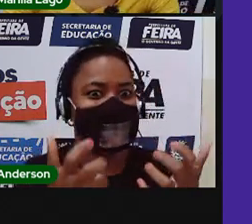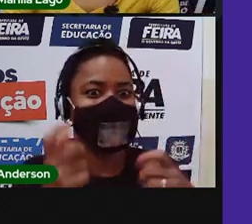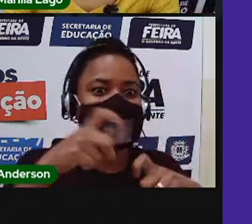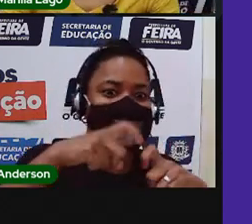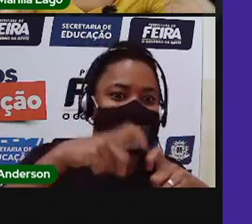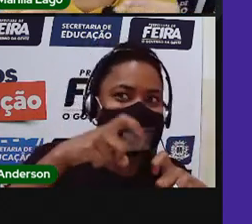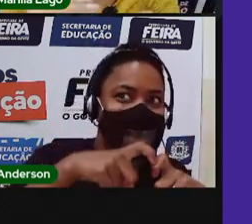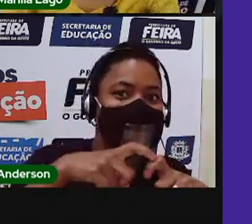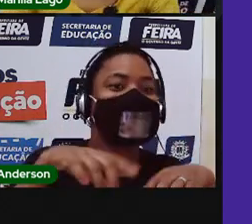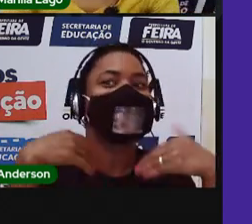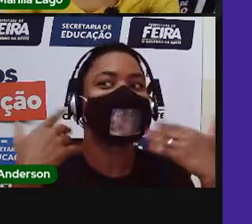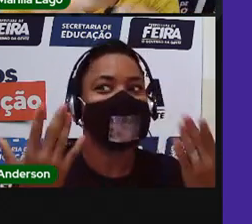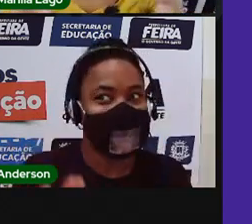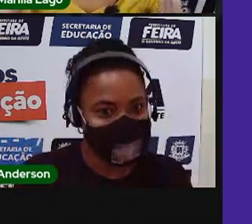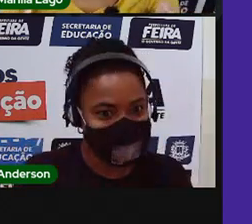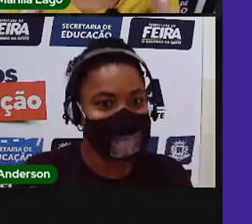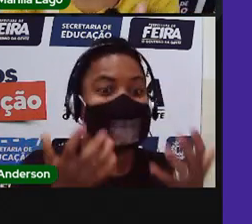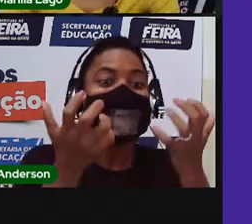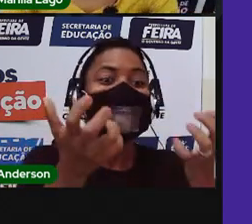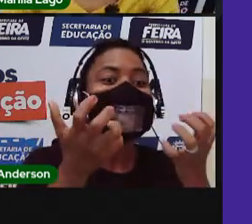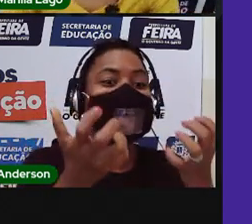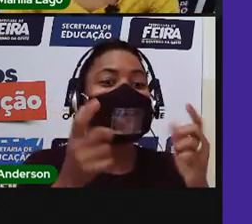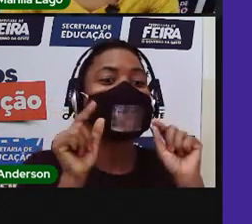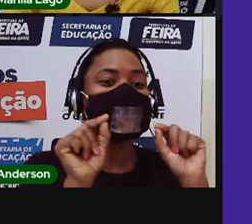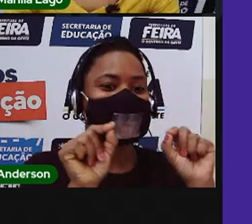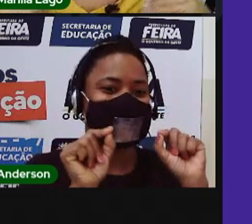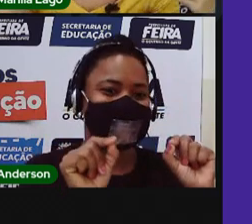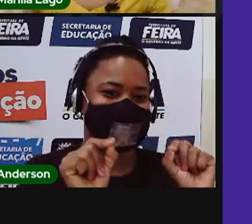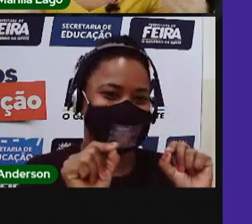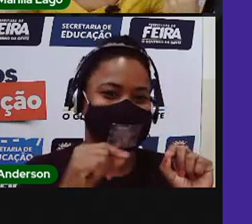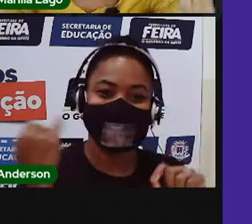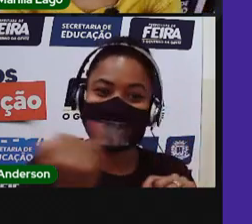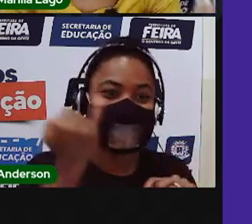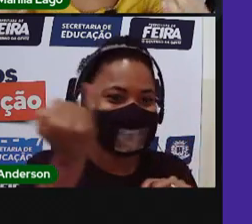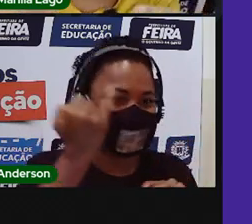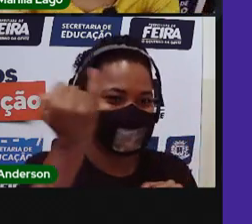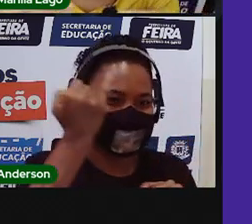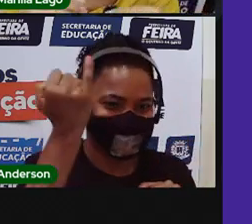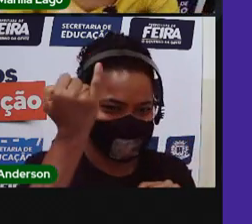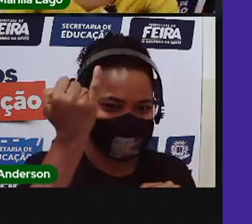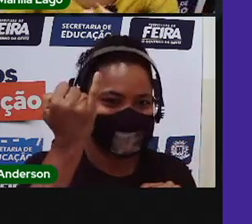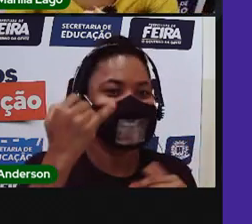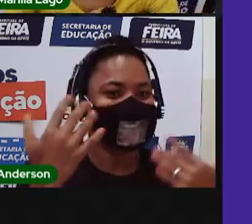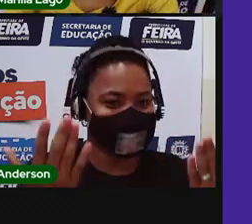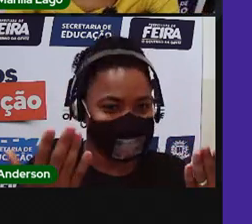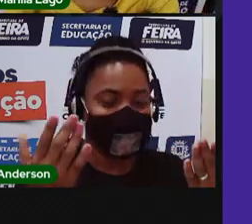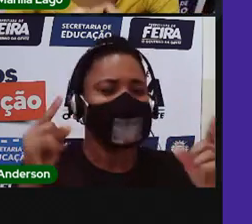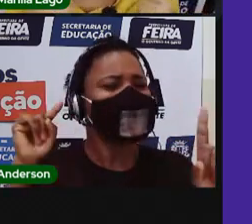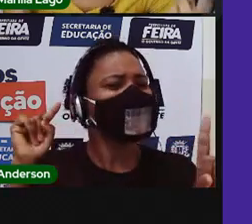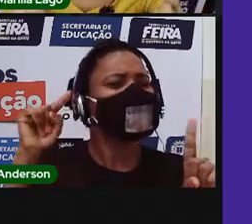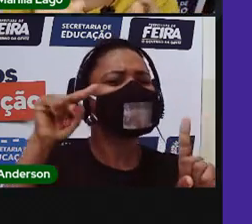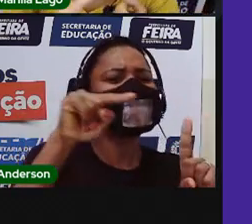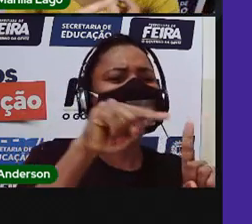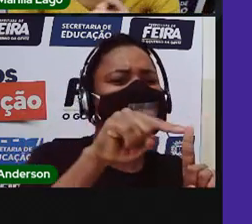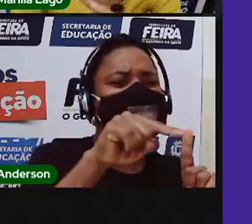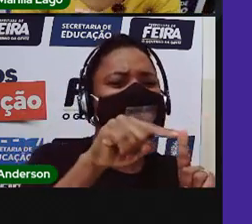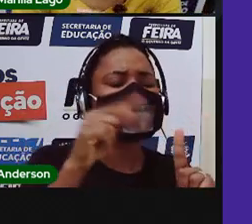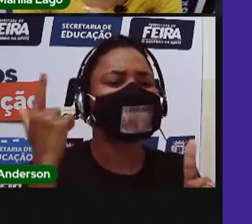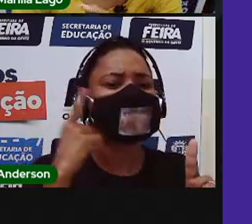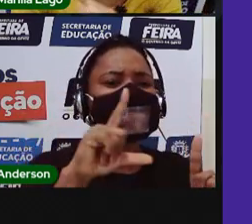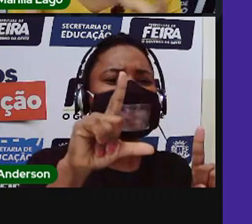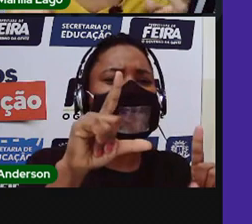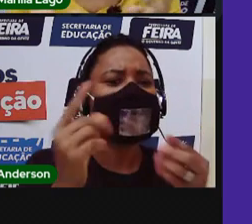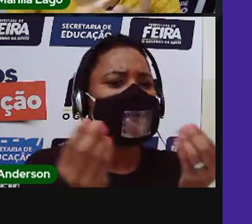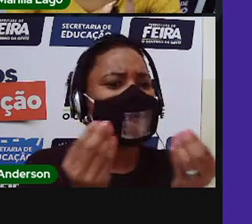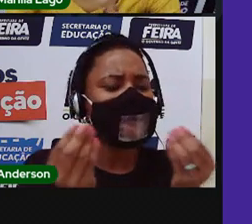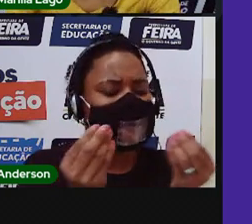médico, né? O que é que você quer? Primeiramente, se perguntar isso. E como é que eu vou alcançar o meu objetivo? É estudando